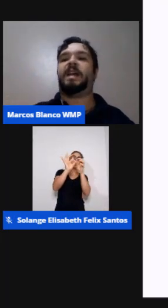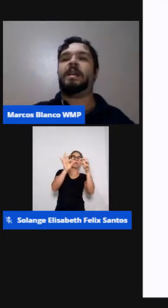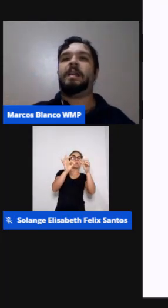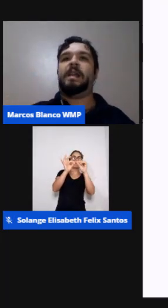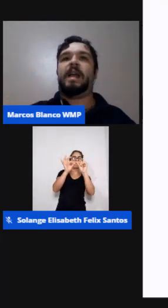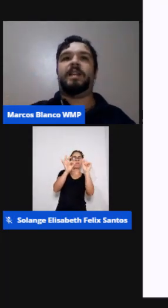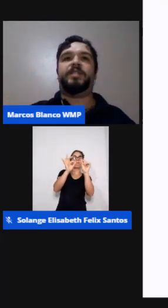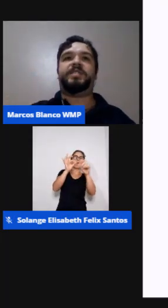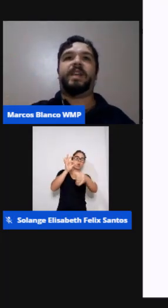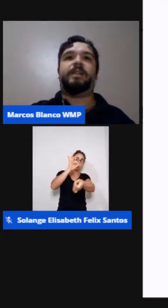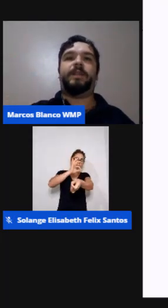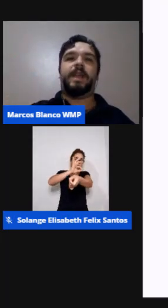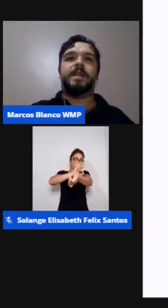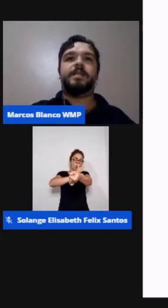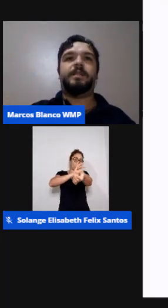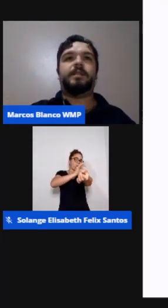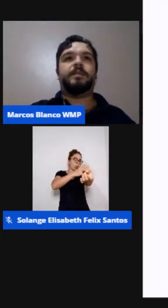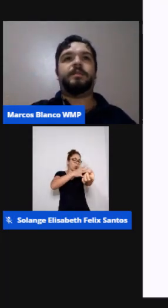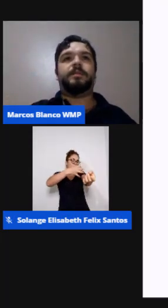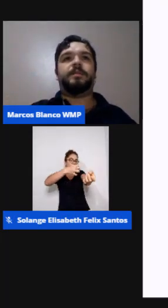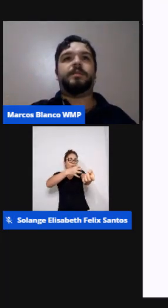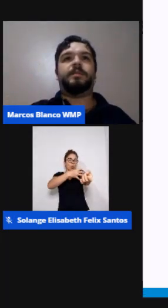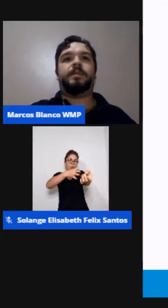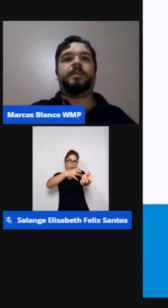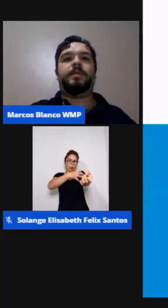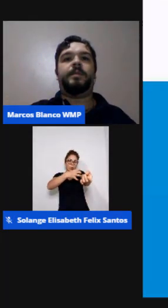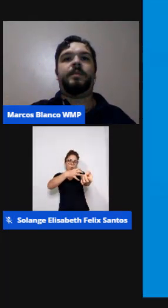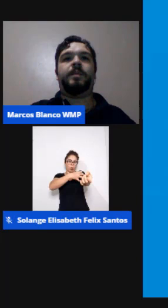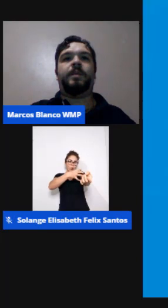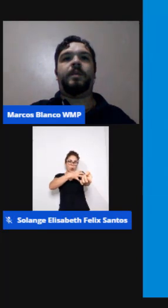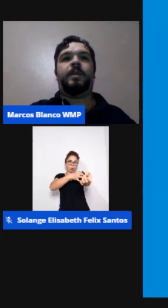tentar achar ali onde tem a veia.